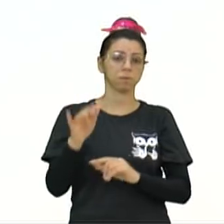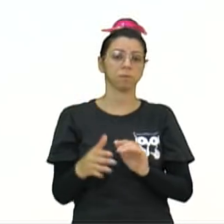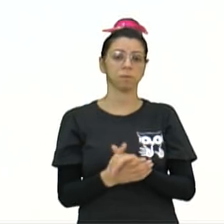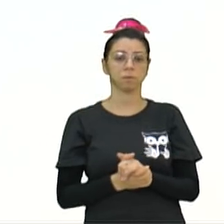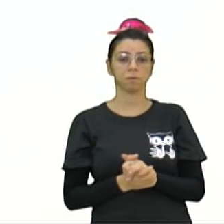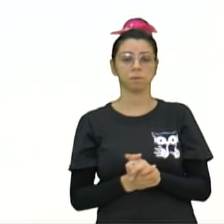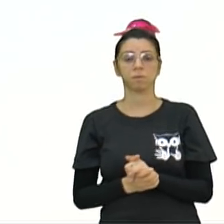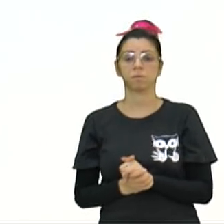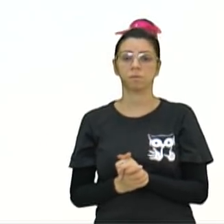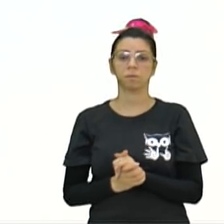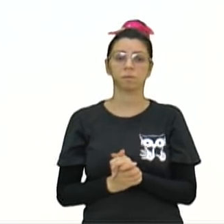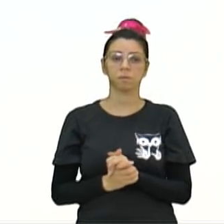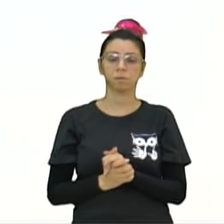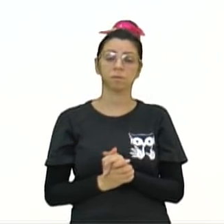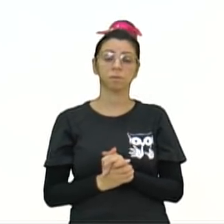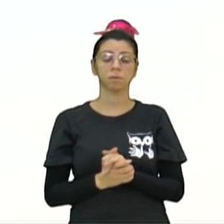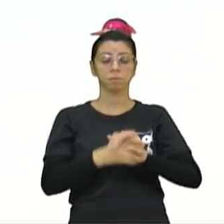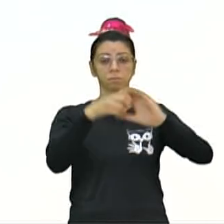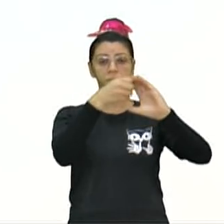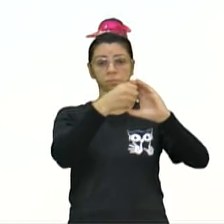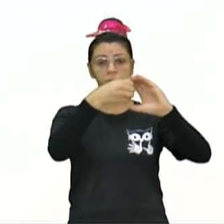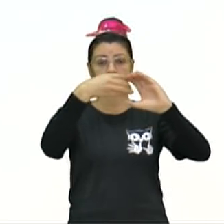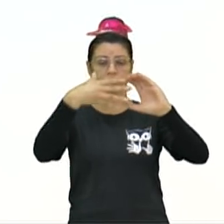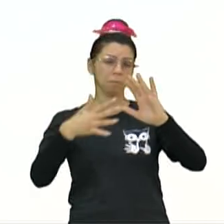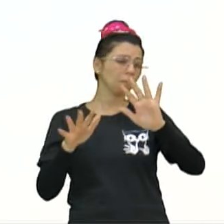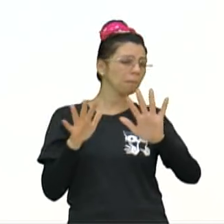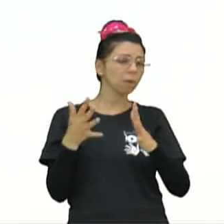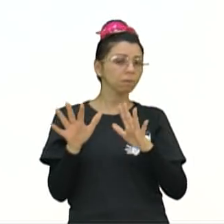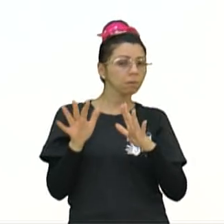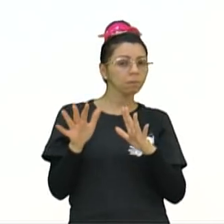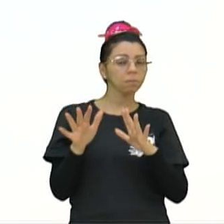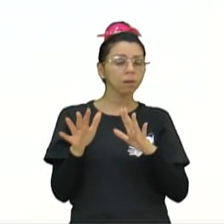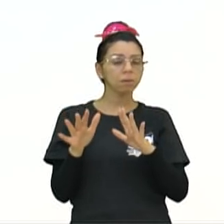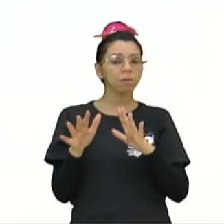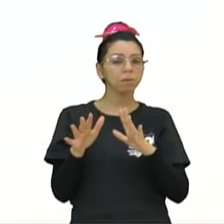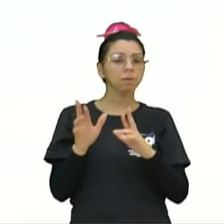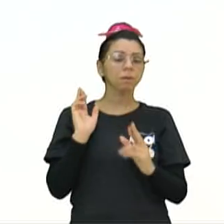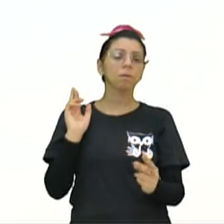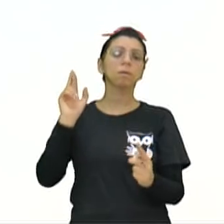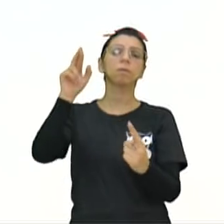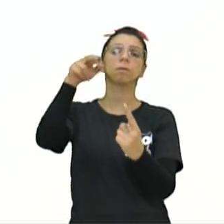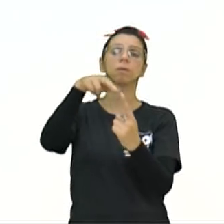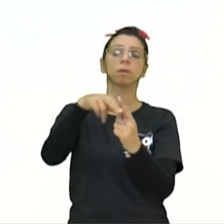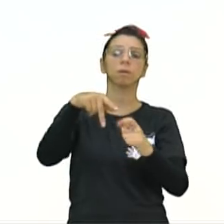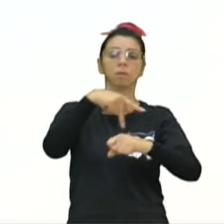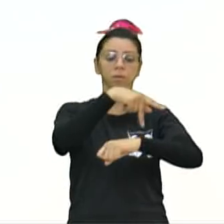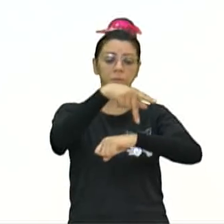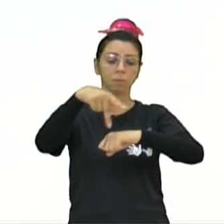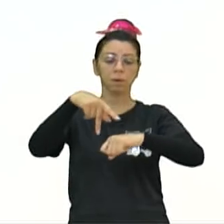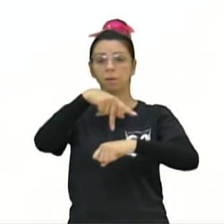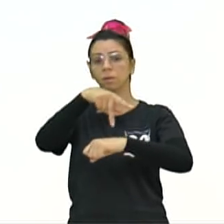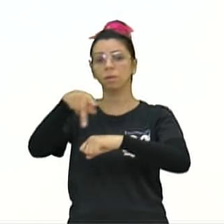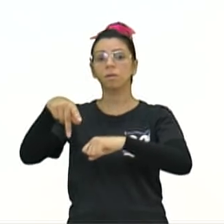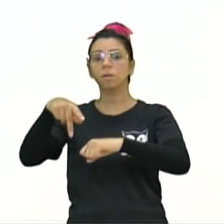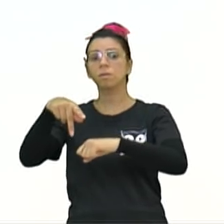Como vocês podem ver, pelas características mais ou menos, a gente faz inferências, né, dos países de